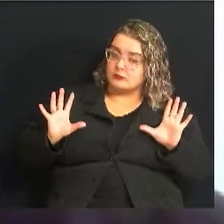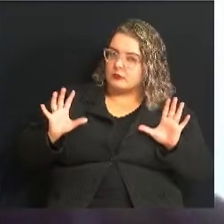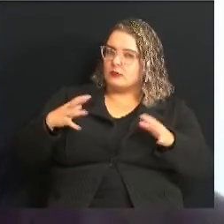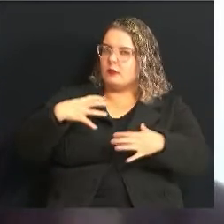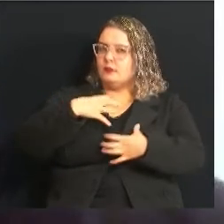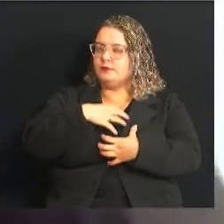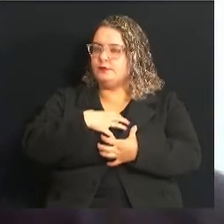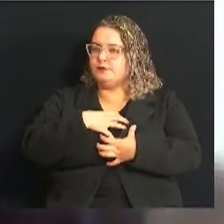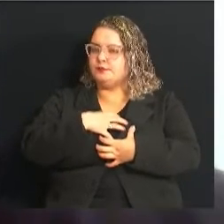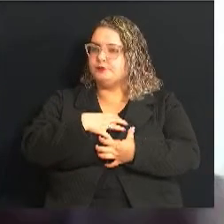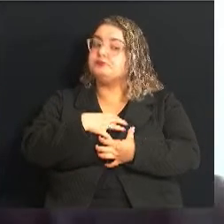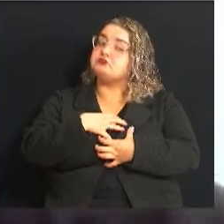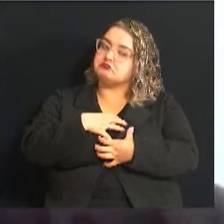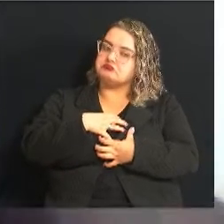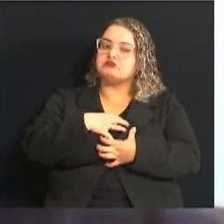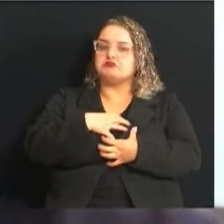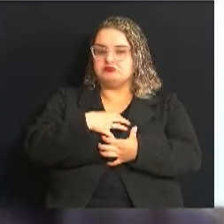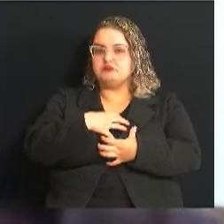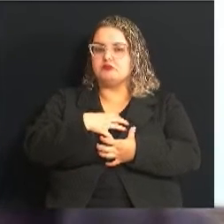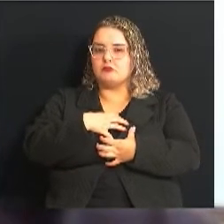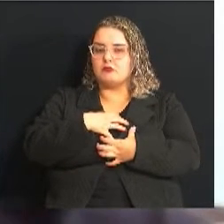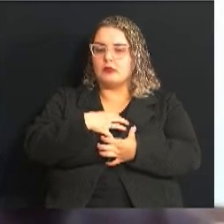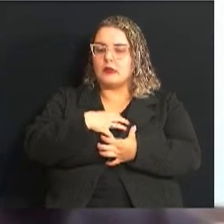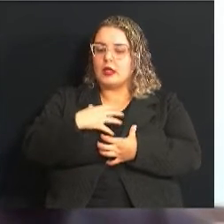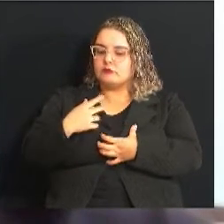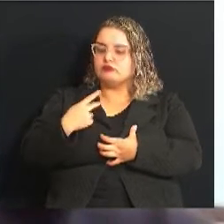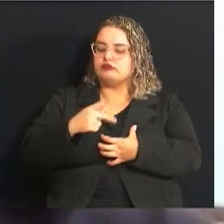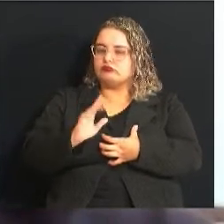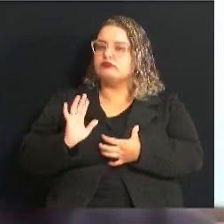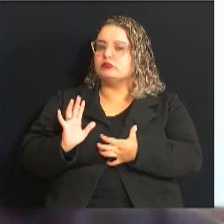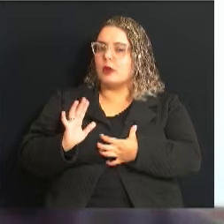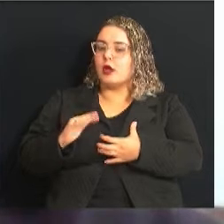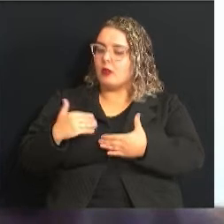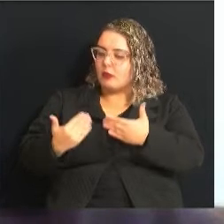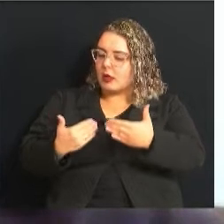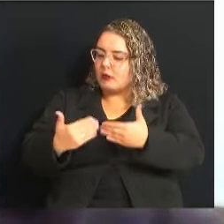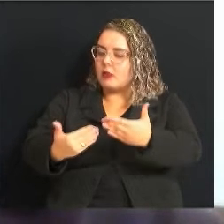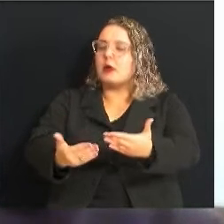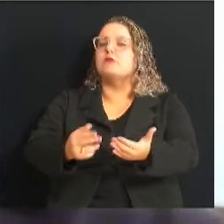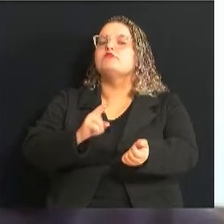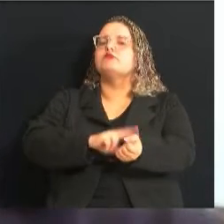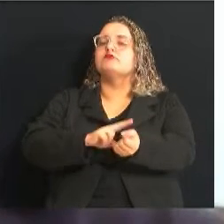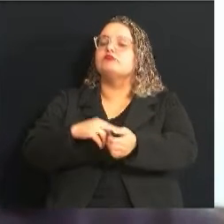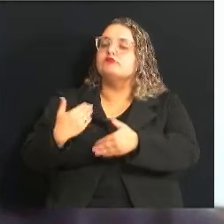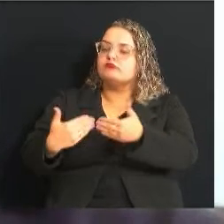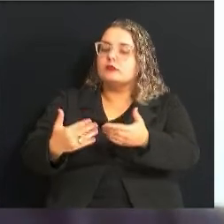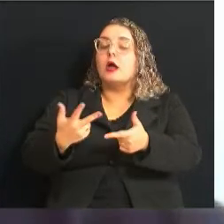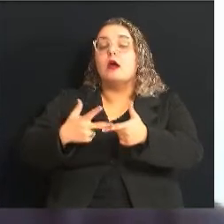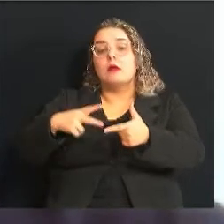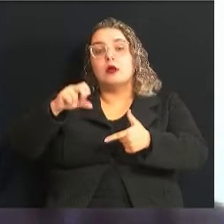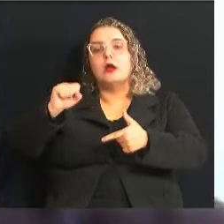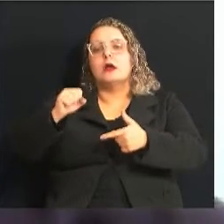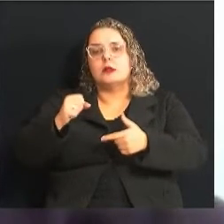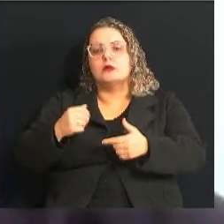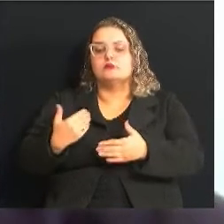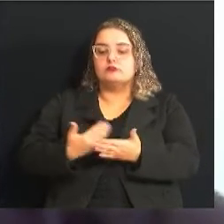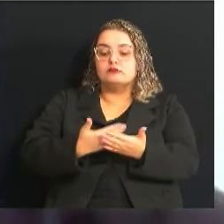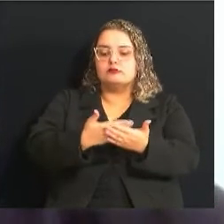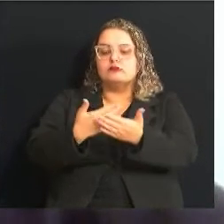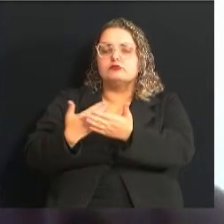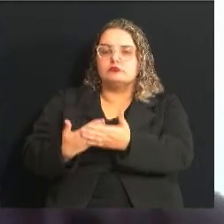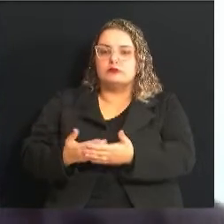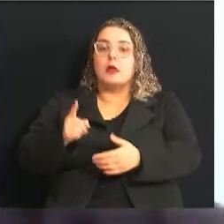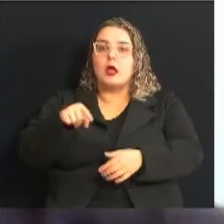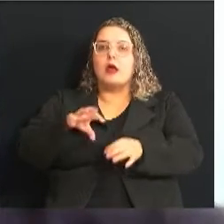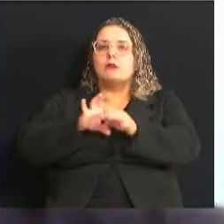de estar pertencendo a esse ritmo junto com a rotina para você vencer os estudos. Então, ela é uma